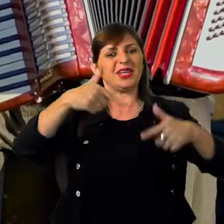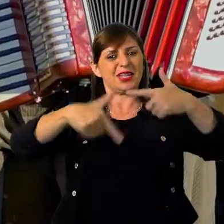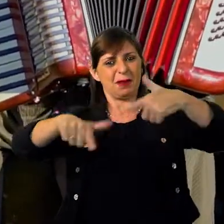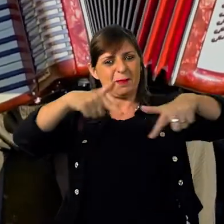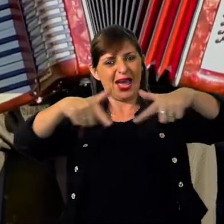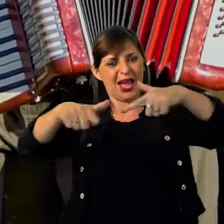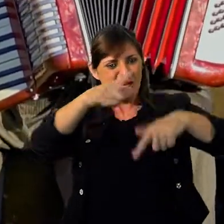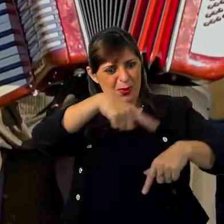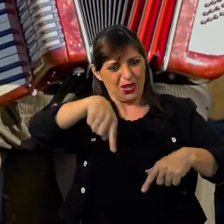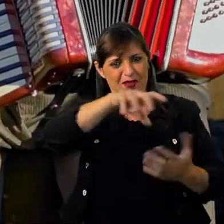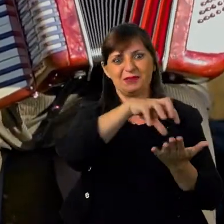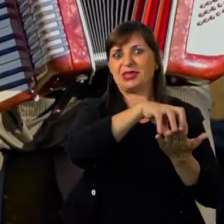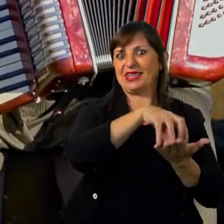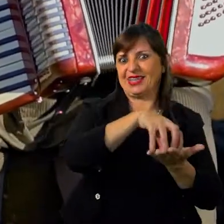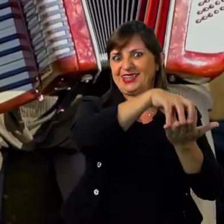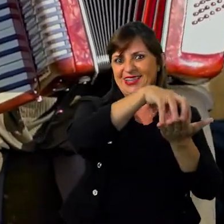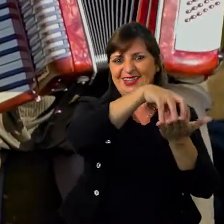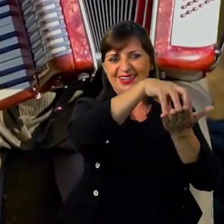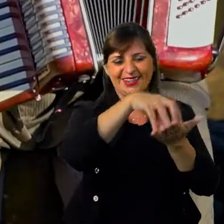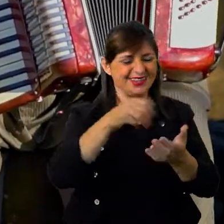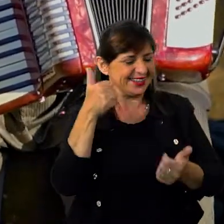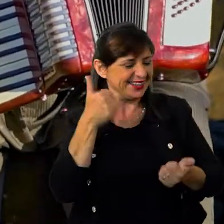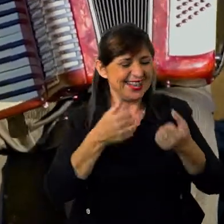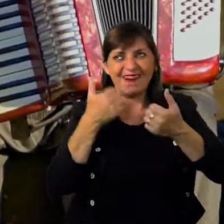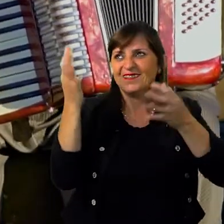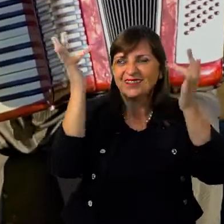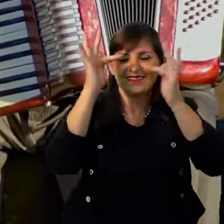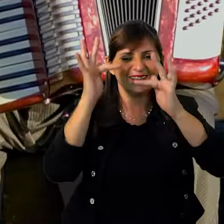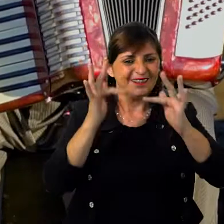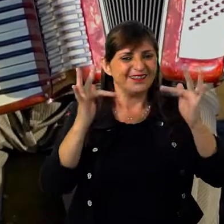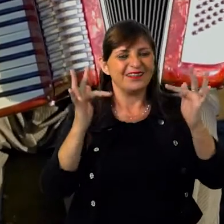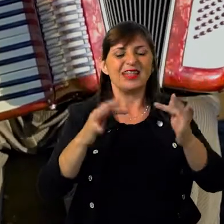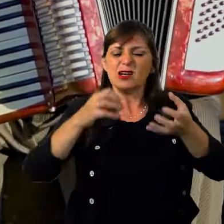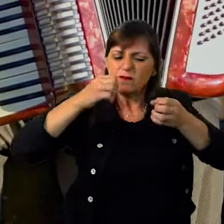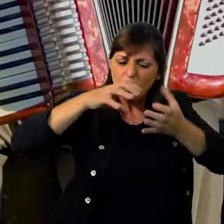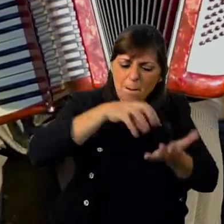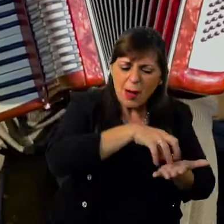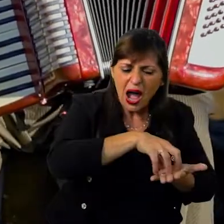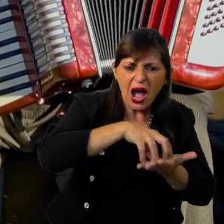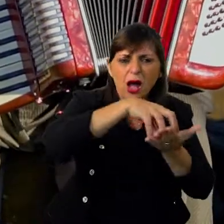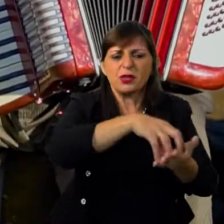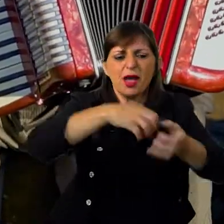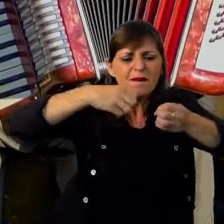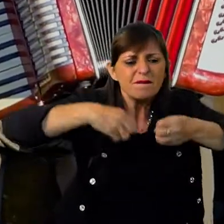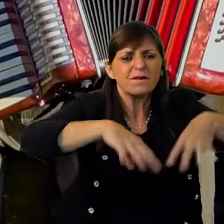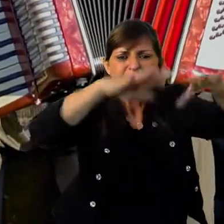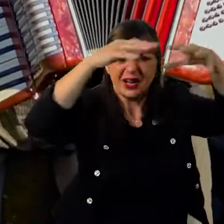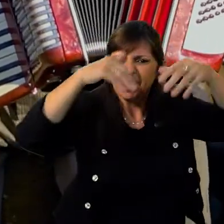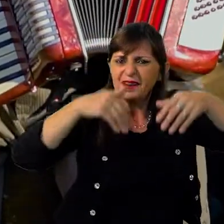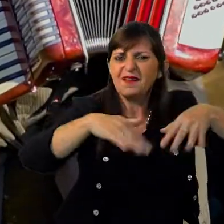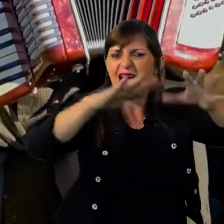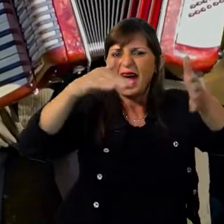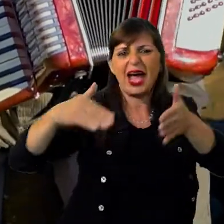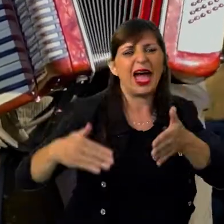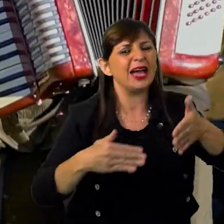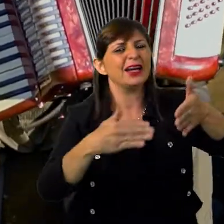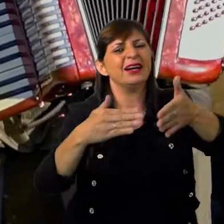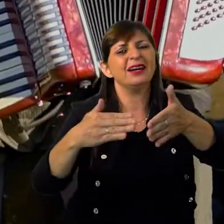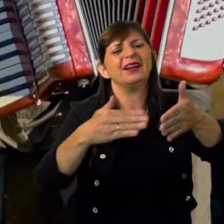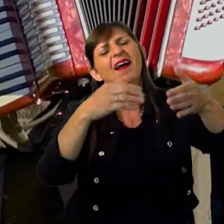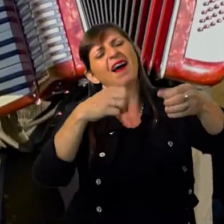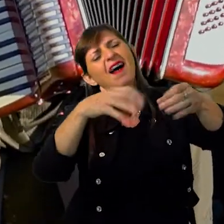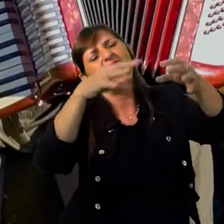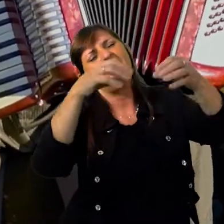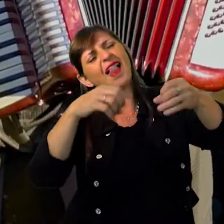Oba viva veio a e sempre Uruguai já acordou vai dar serviço